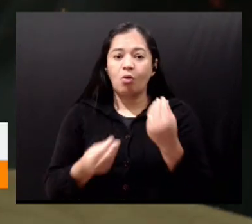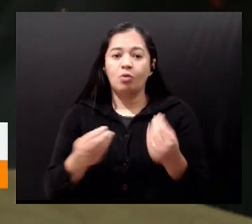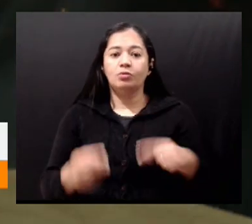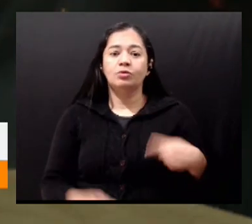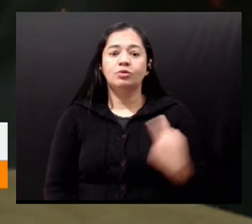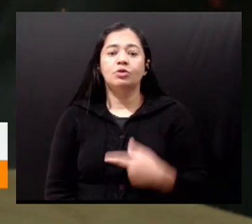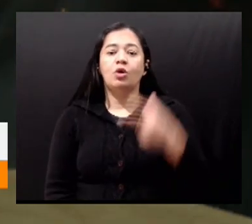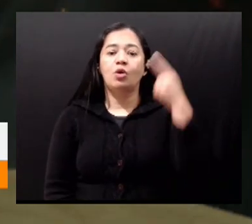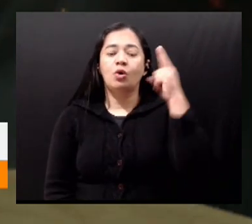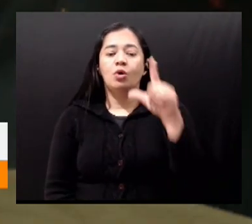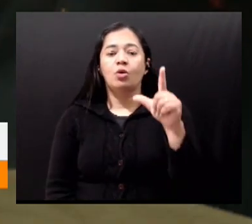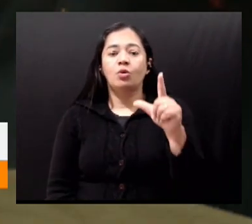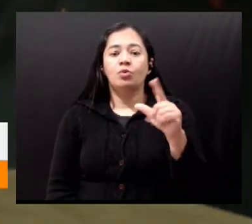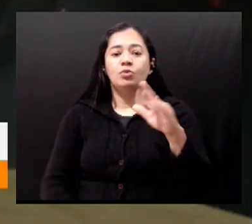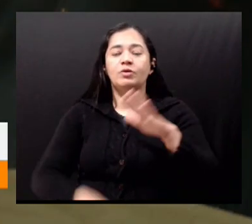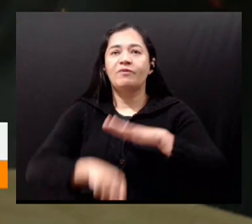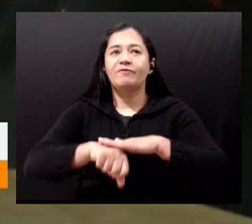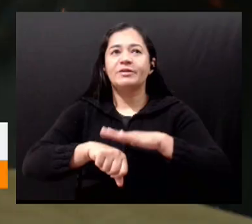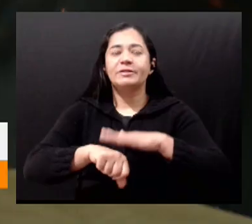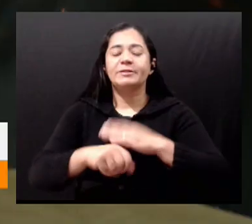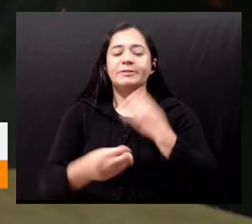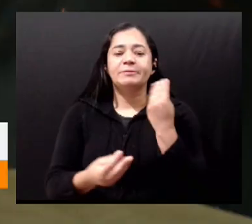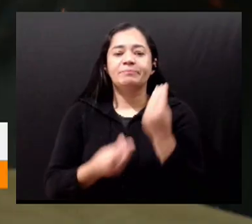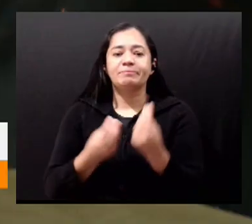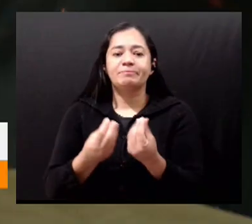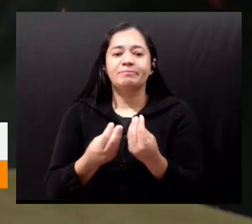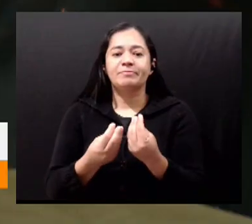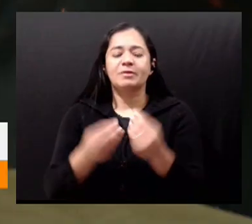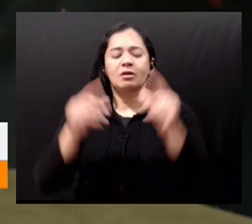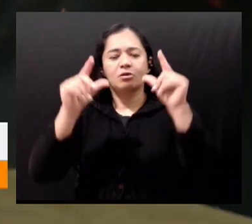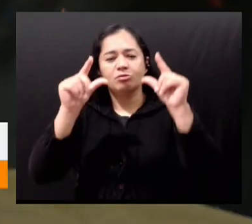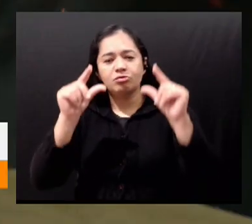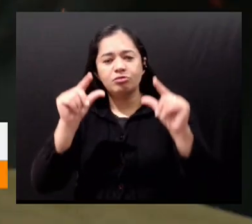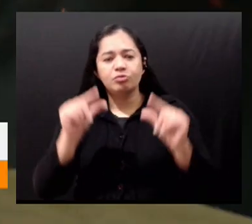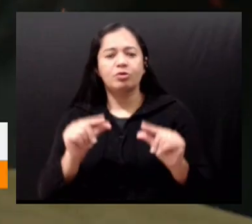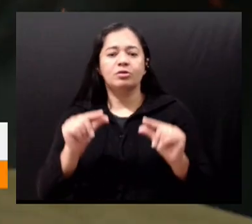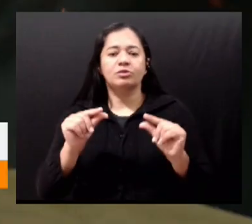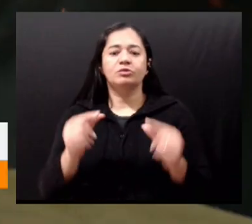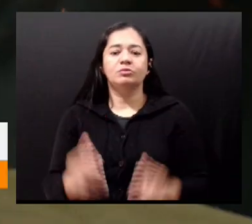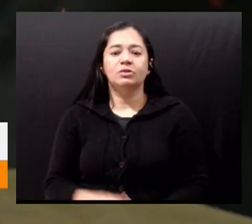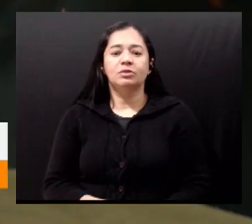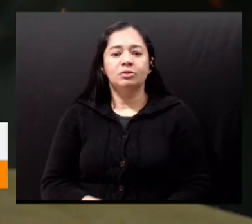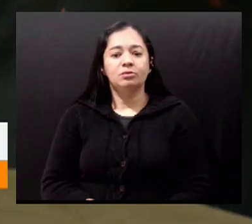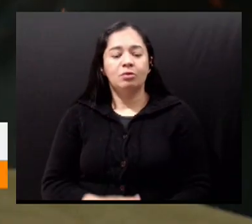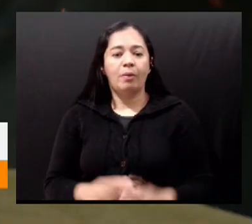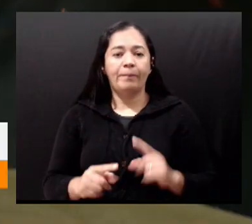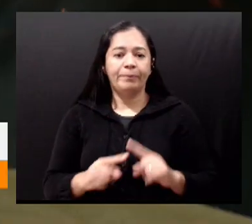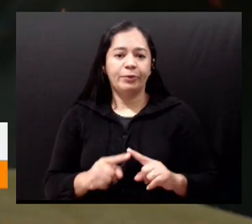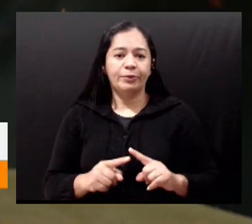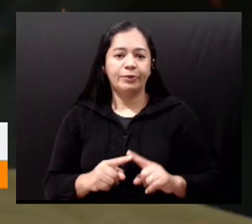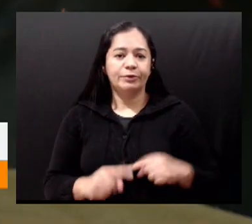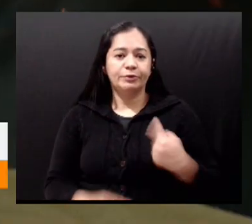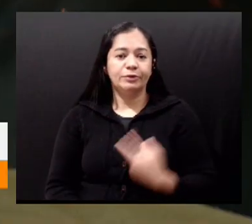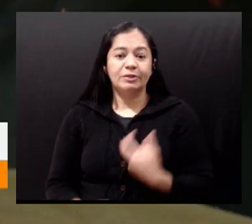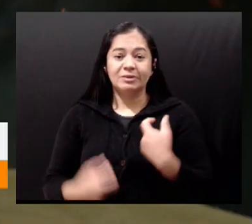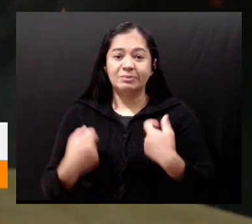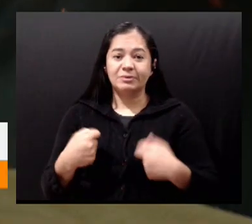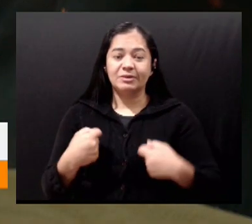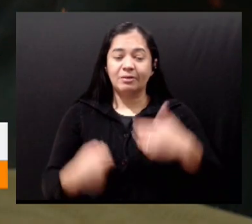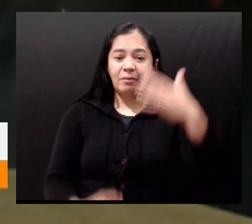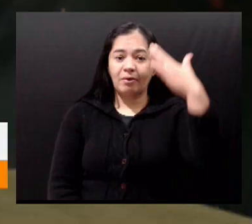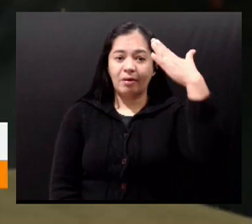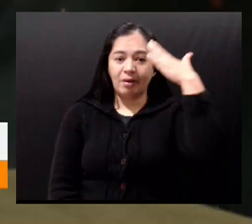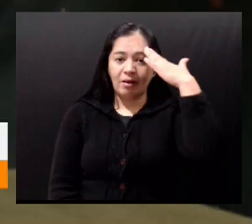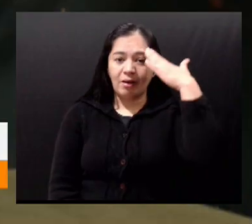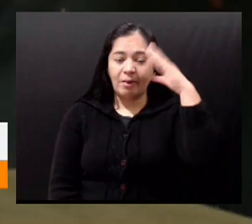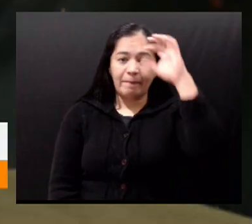fazer com que isso dê uma minimizada, sabe? Uhum. A gente precisa aprender